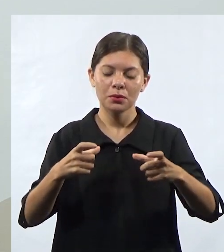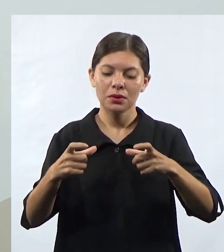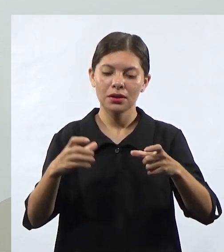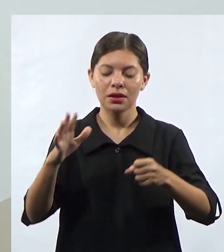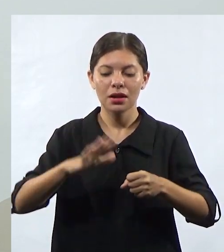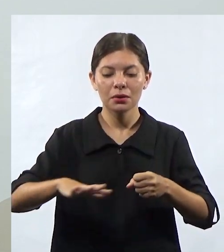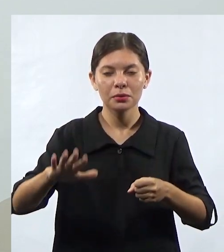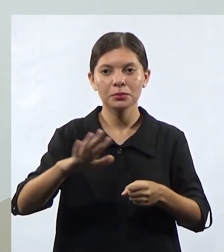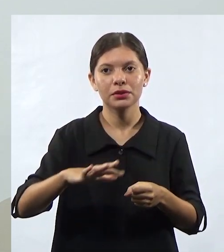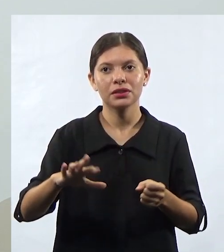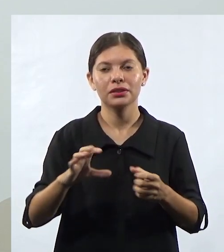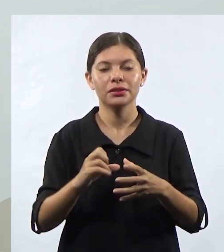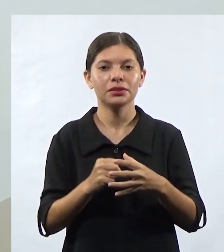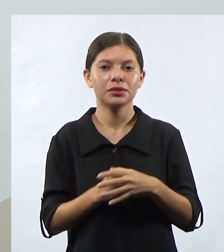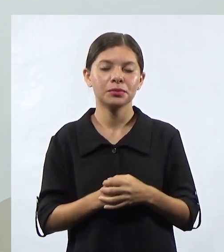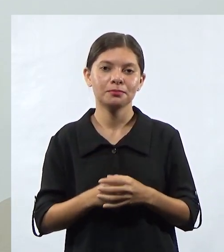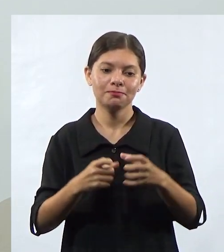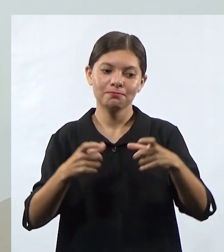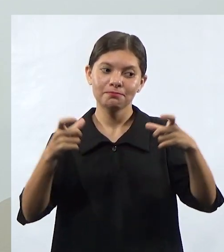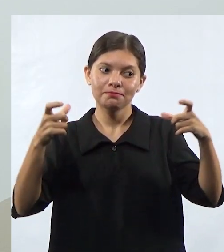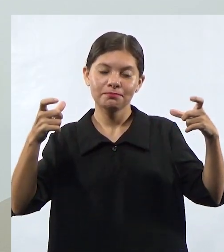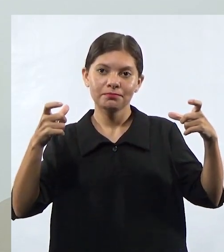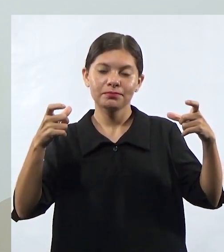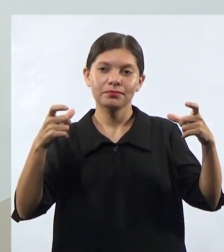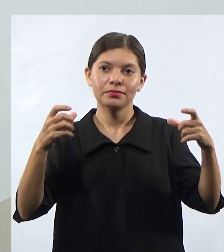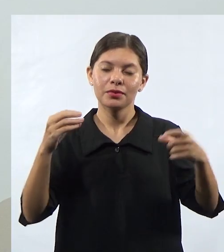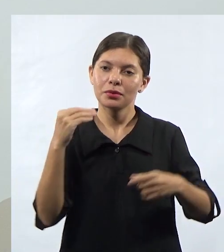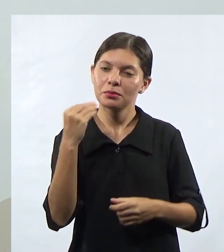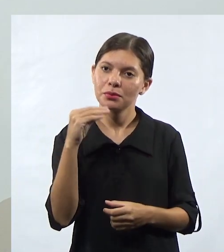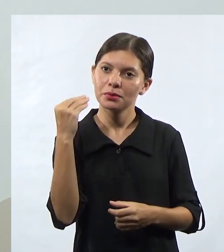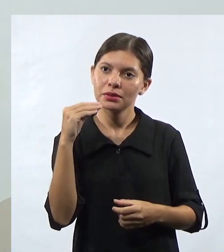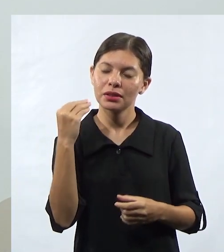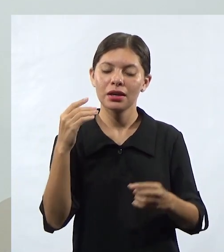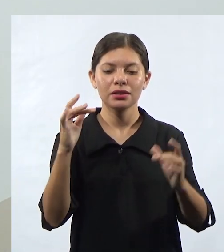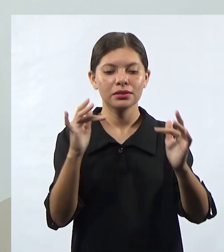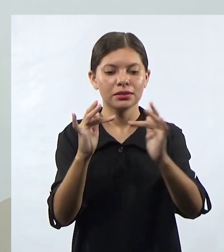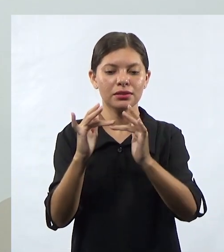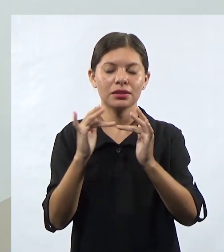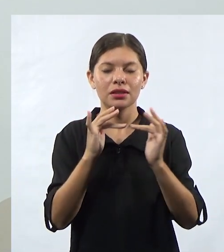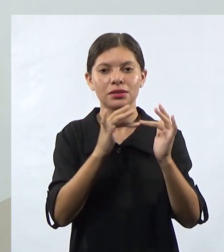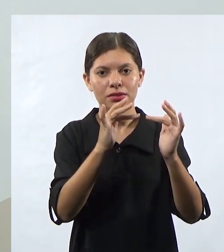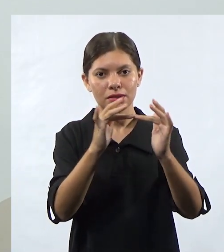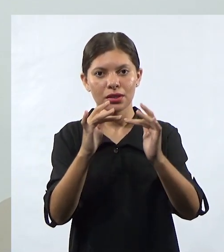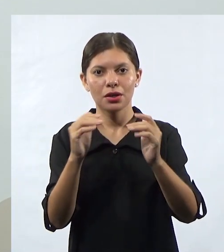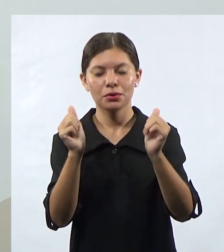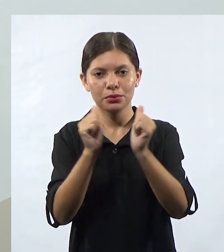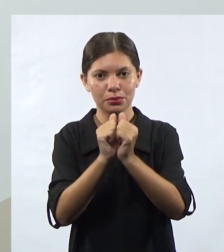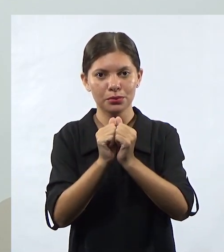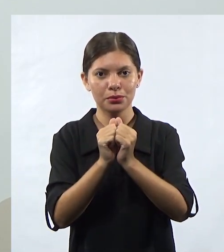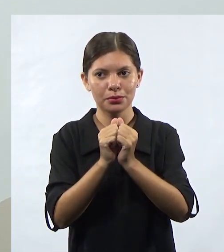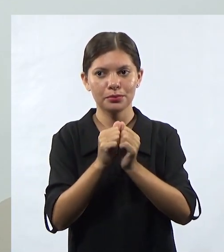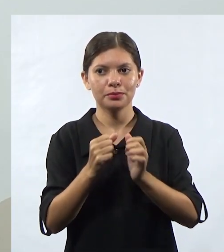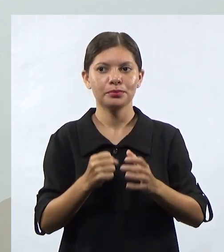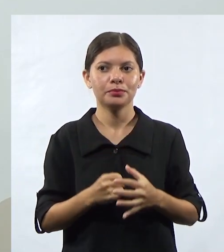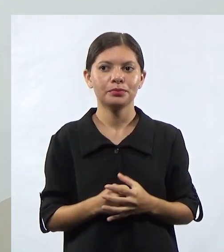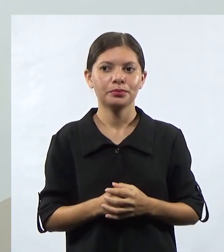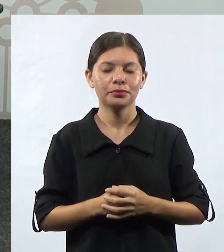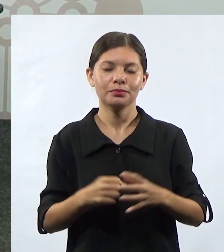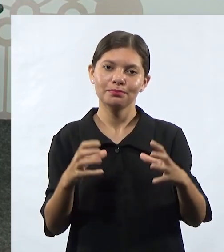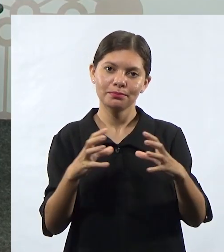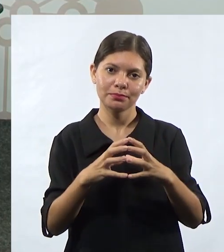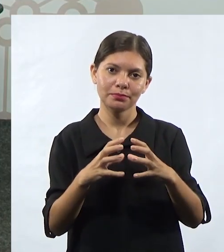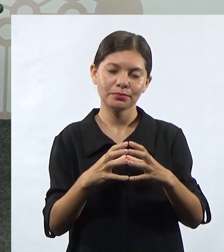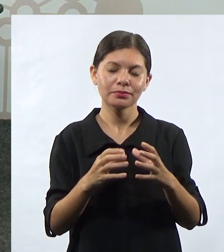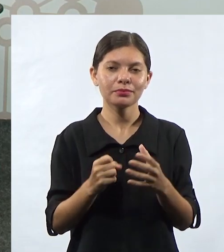espaço, vocês têm grande chance de terem excelentes interações na realização do grupo.